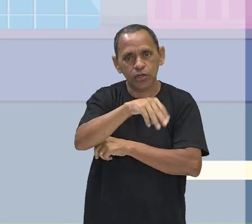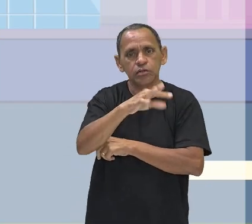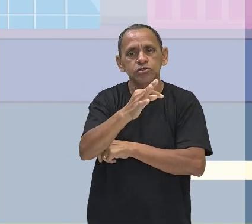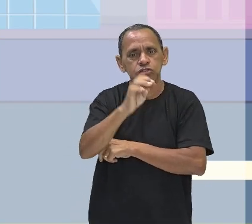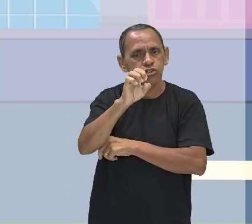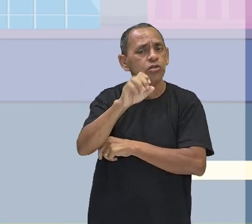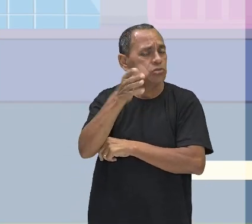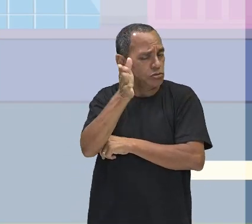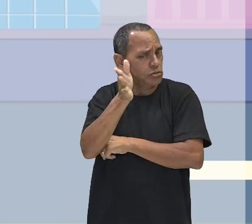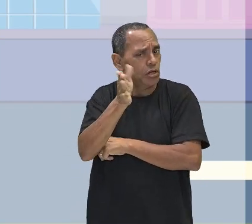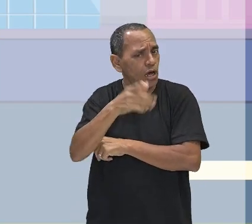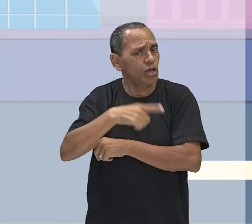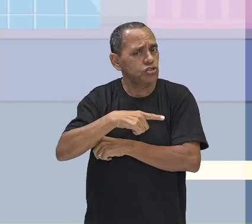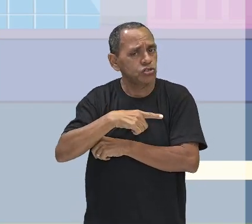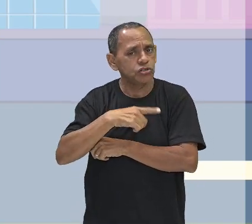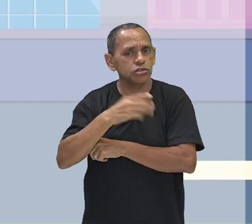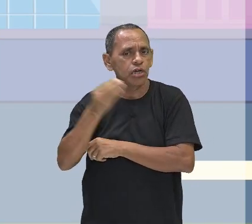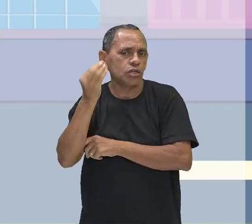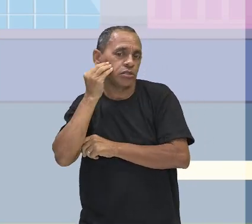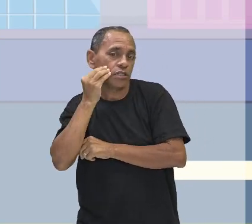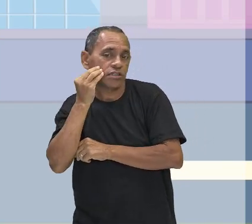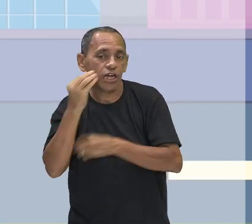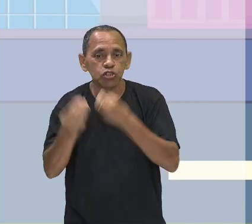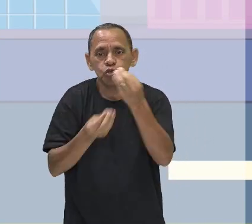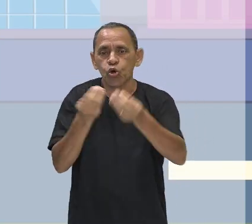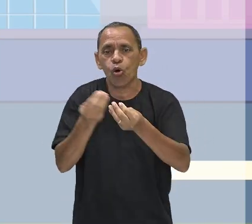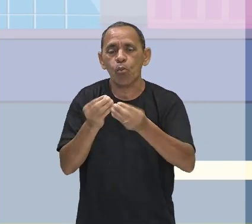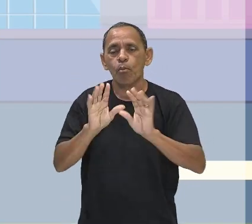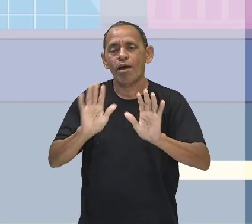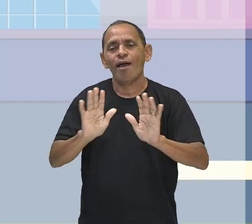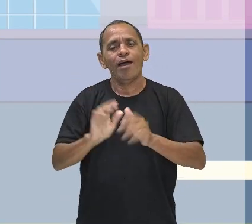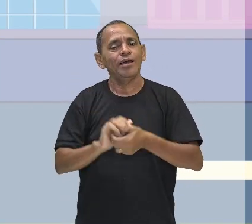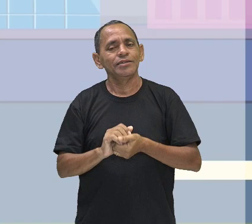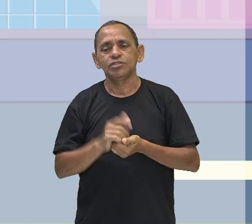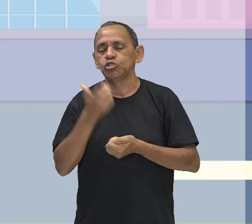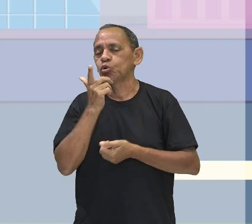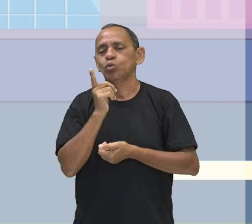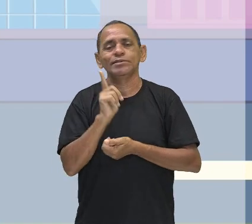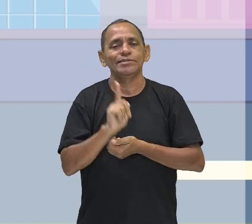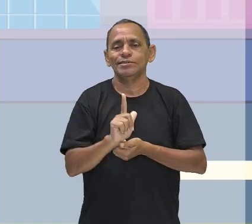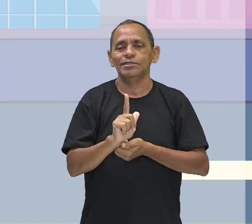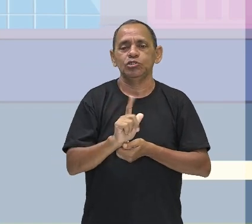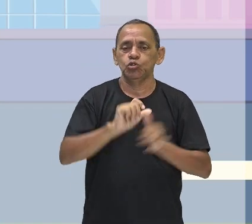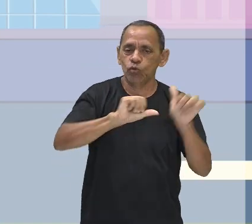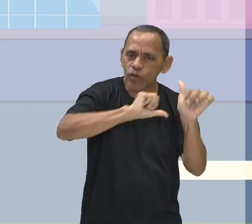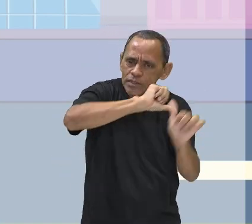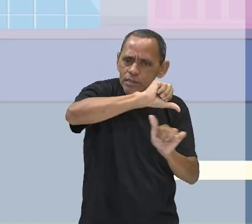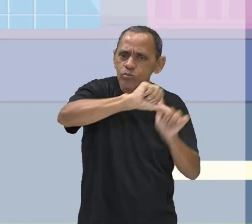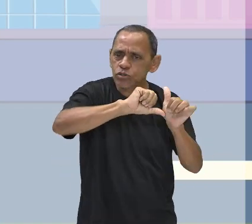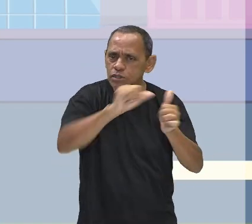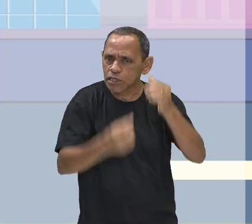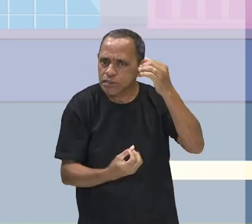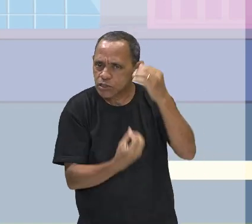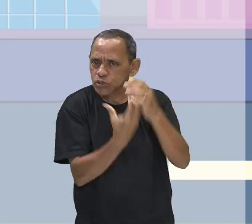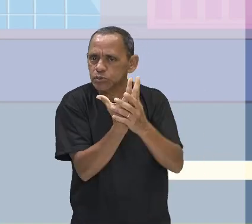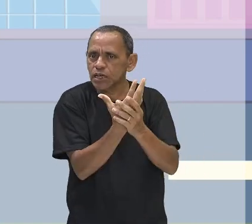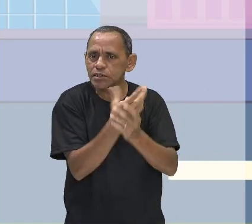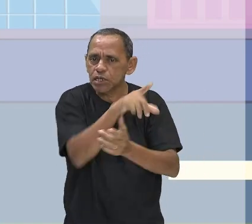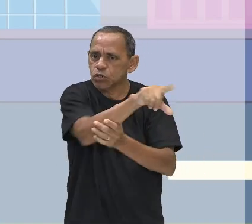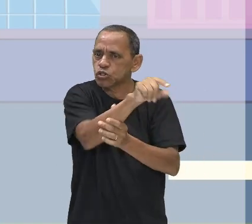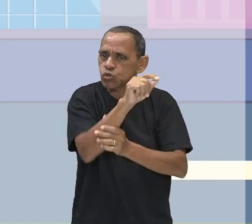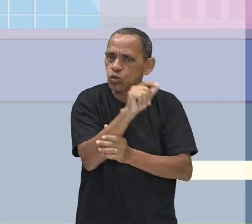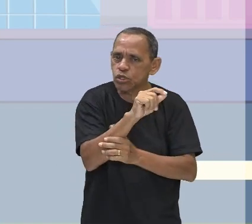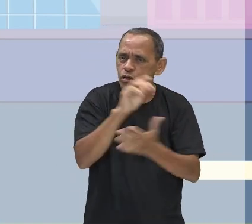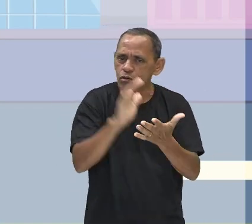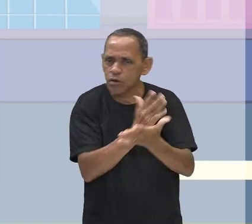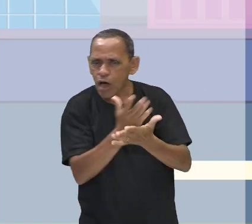e trazer ao seu objeto, mas Comte não foi muito feliz, digamos assim, na sua escolha. Ele